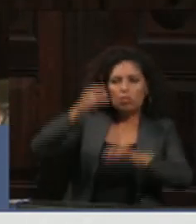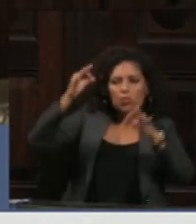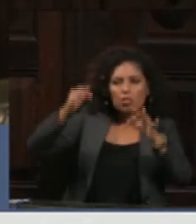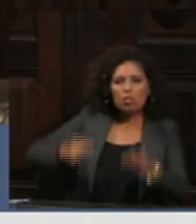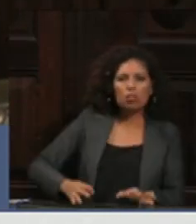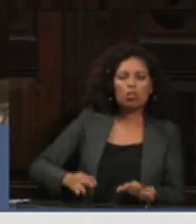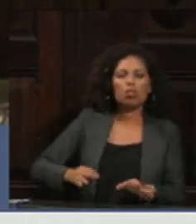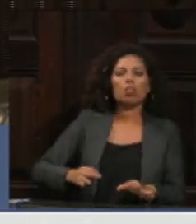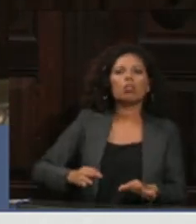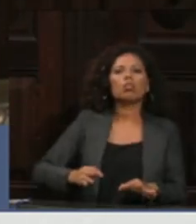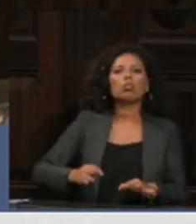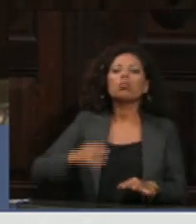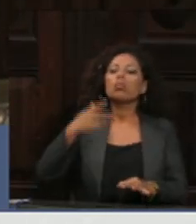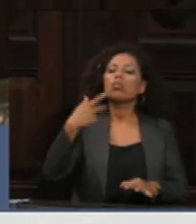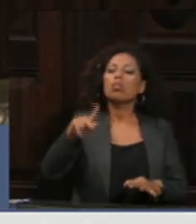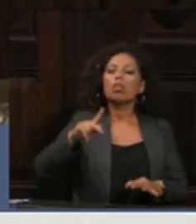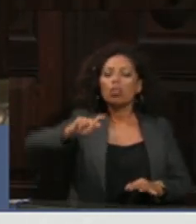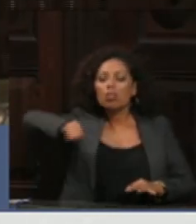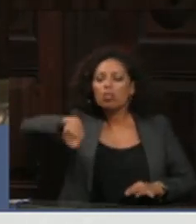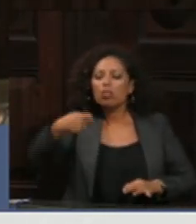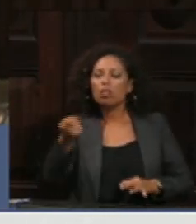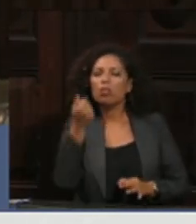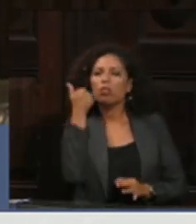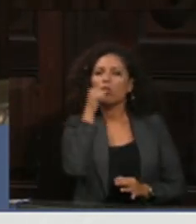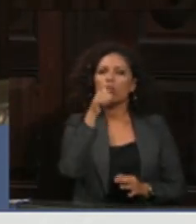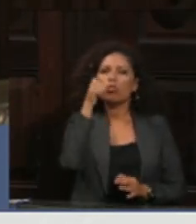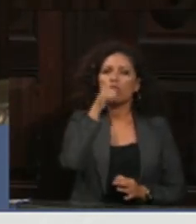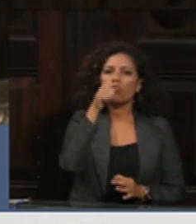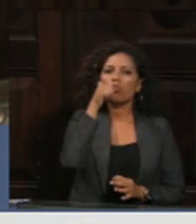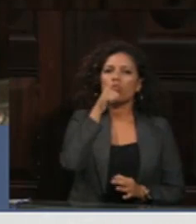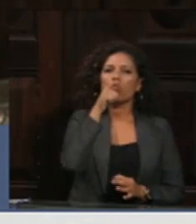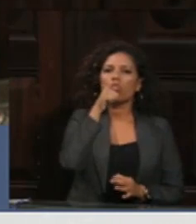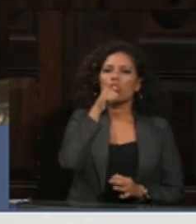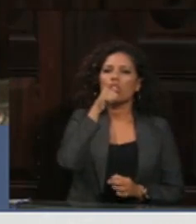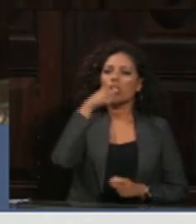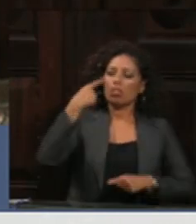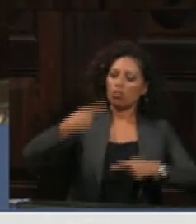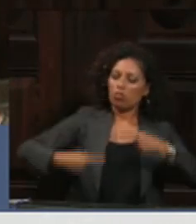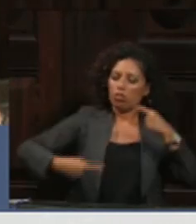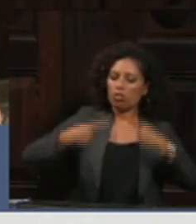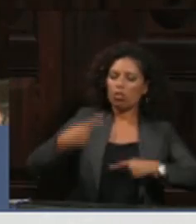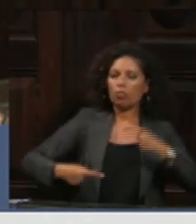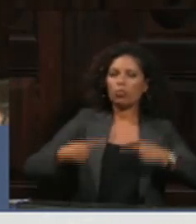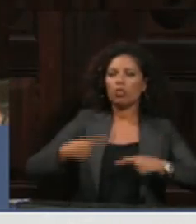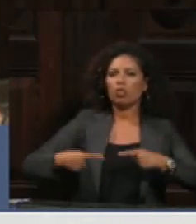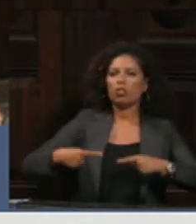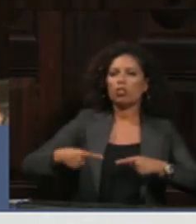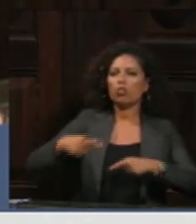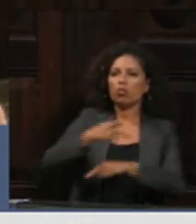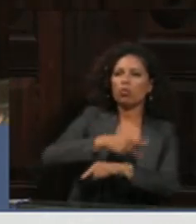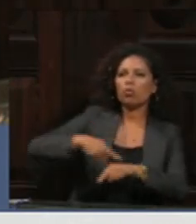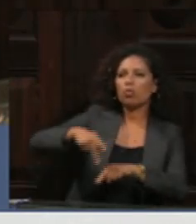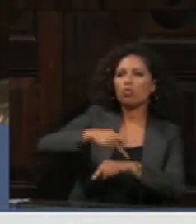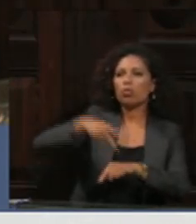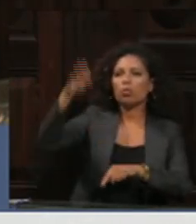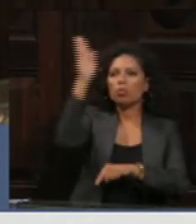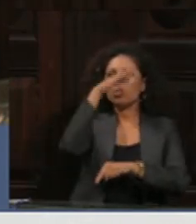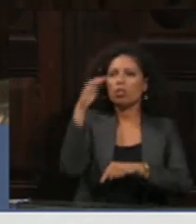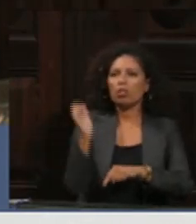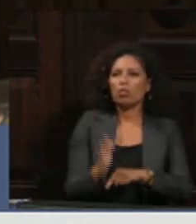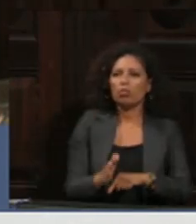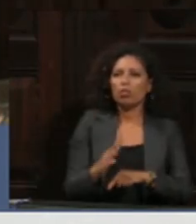hora e a vez da mulher nos parlamentos brasileiros